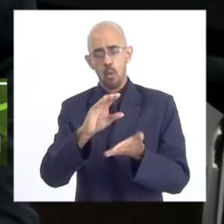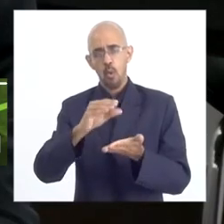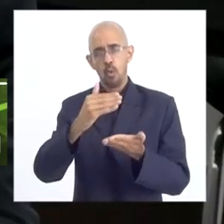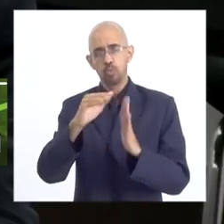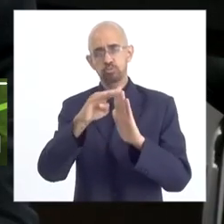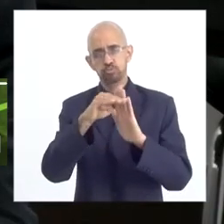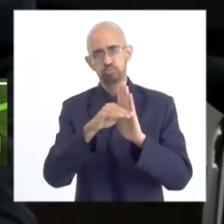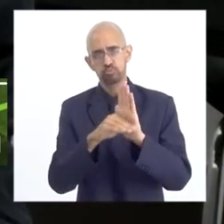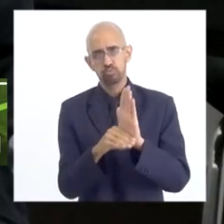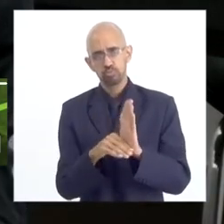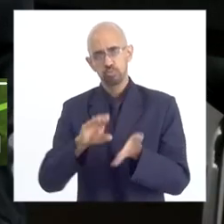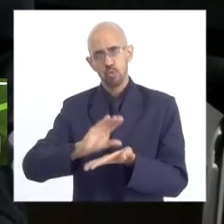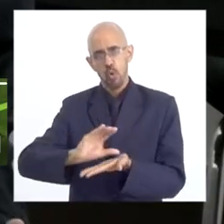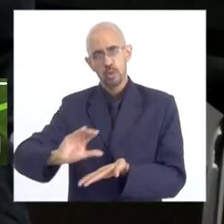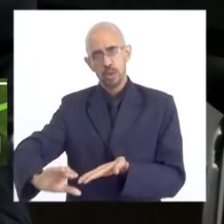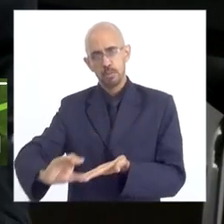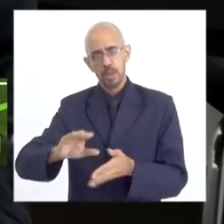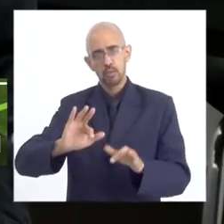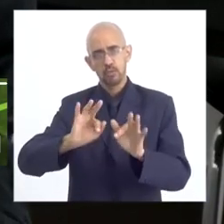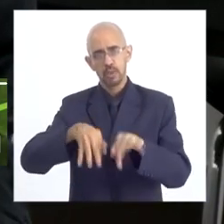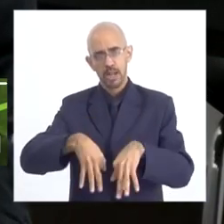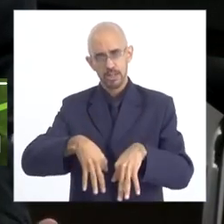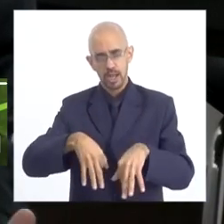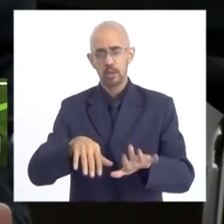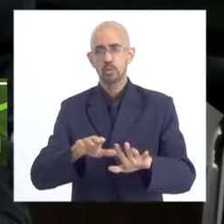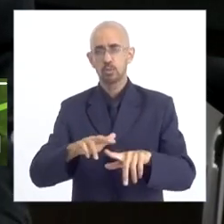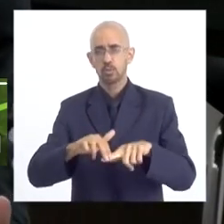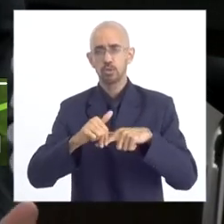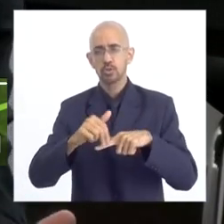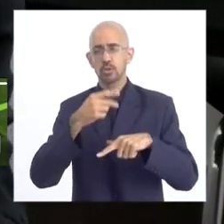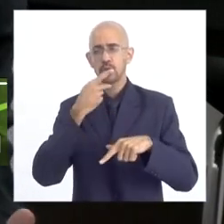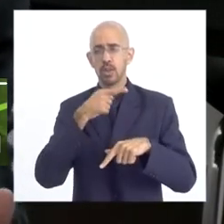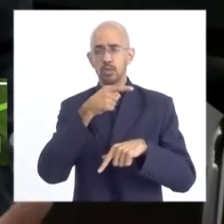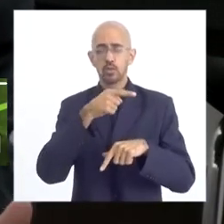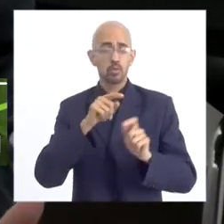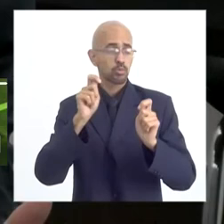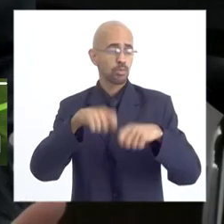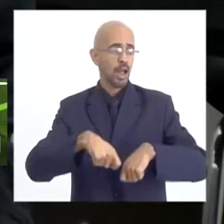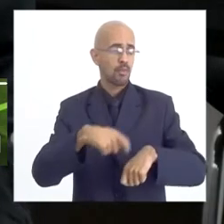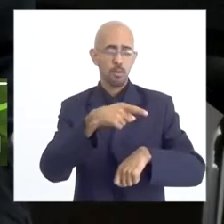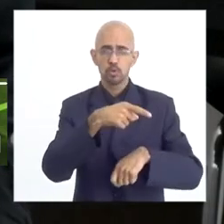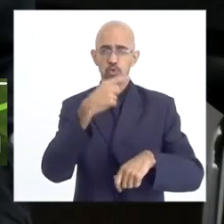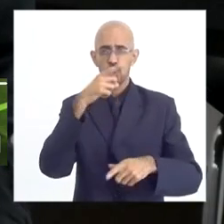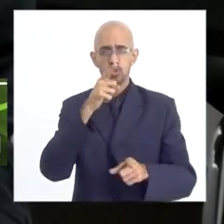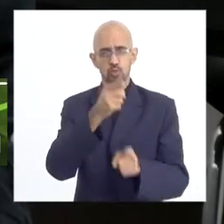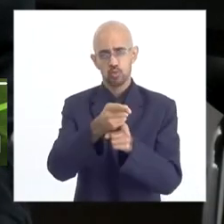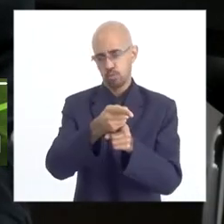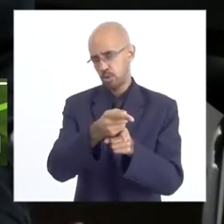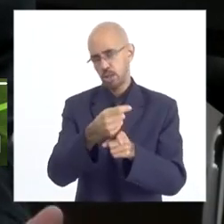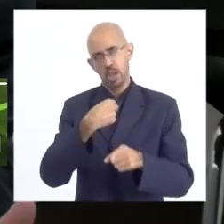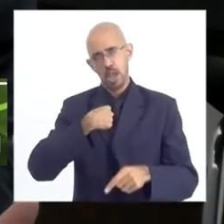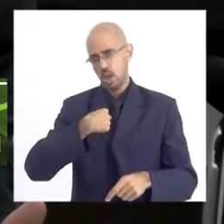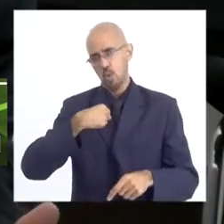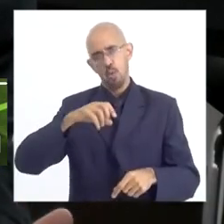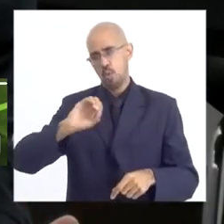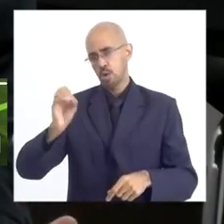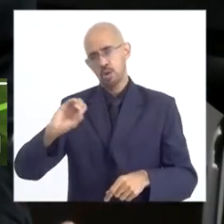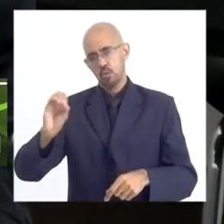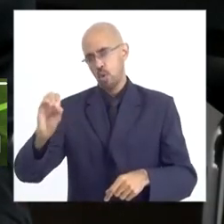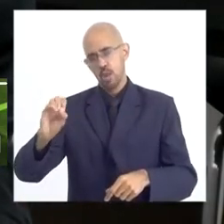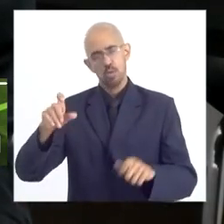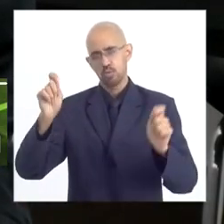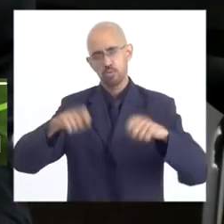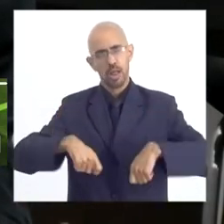estou fazendo questão de fazer essa correção. O senhor não podia adivinhar, nem eu, nem ninguém, né, que ia ter a